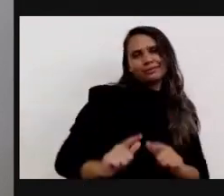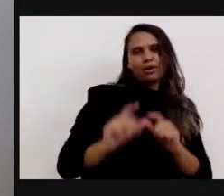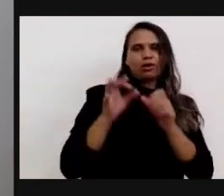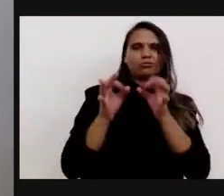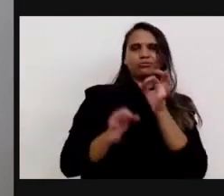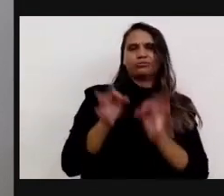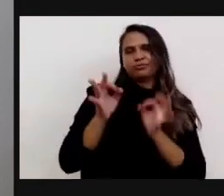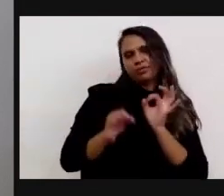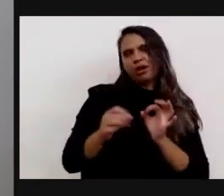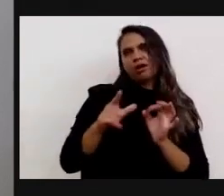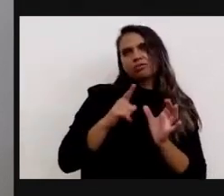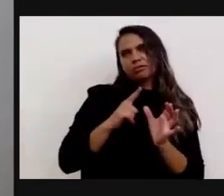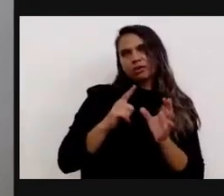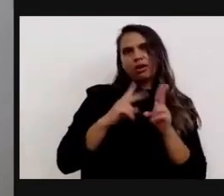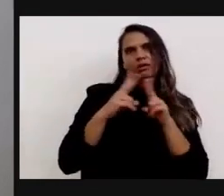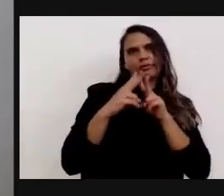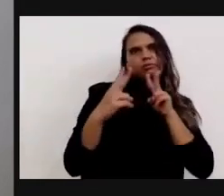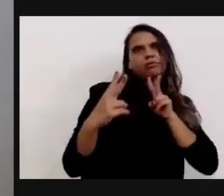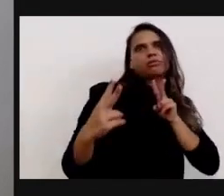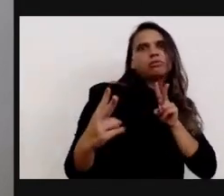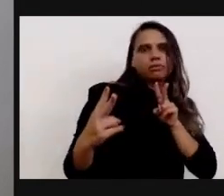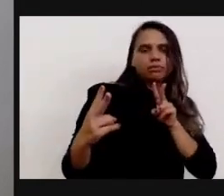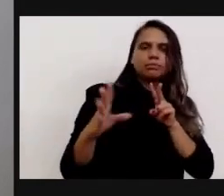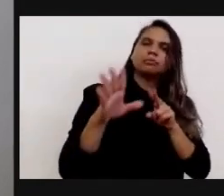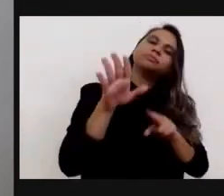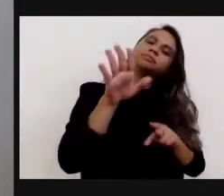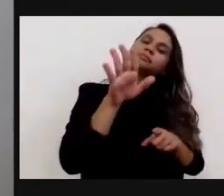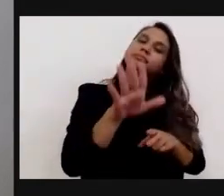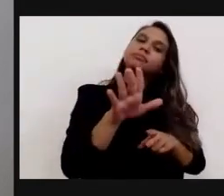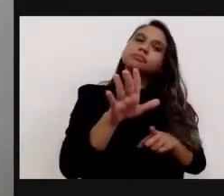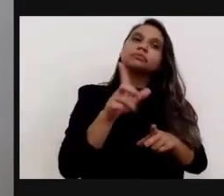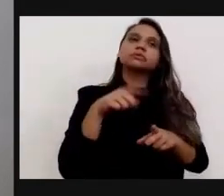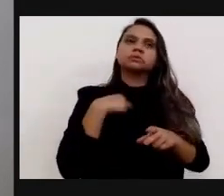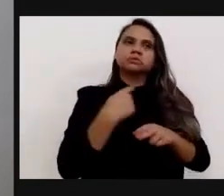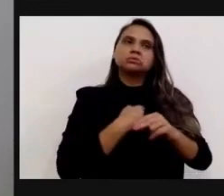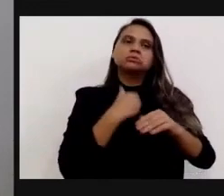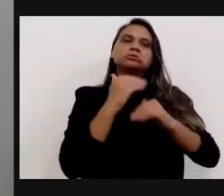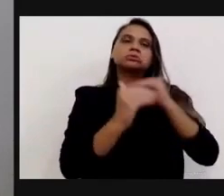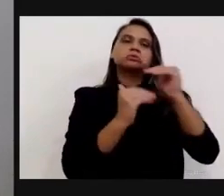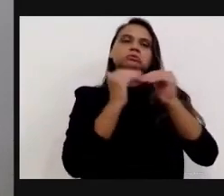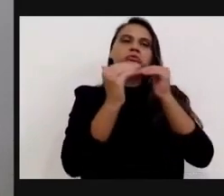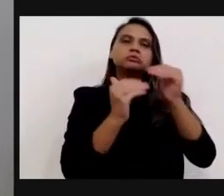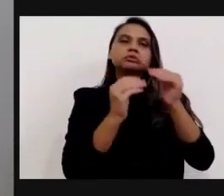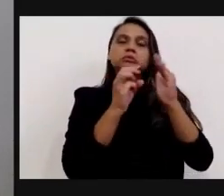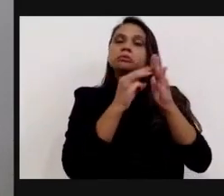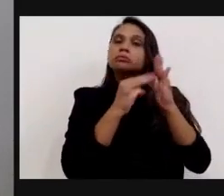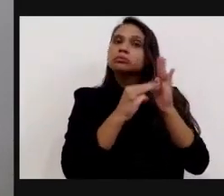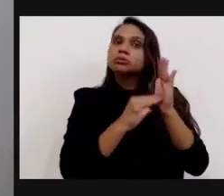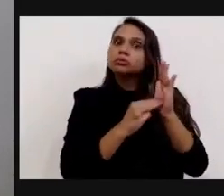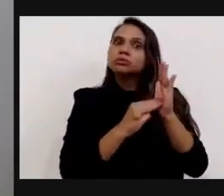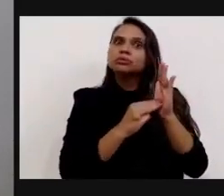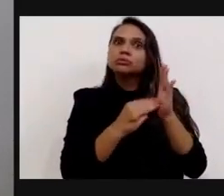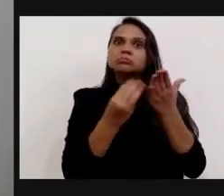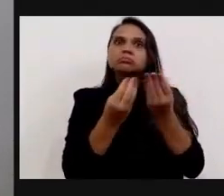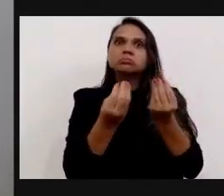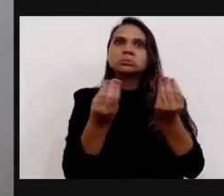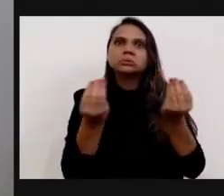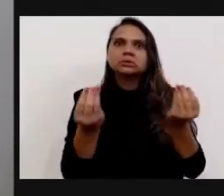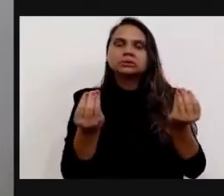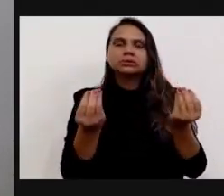sei que tem muita tradição no teletrabalho mas assim a gente tá desenvolvendo métrica inclusive para coisas muito meio né